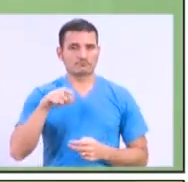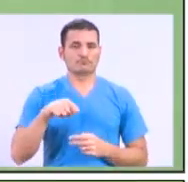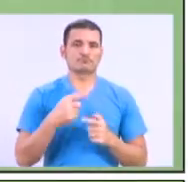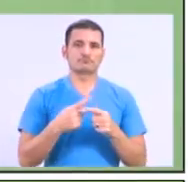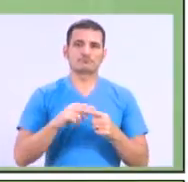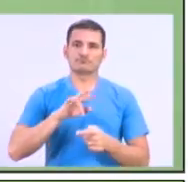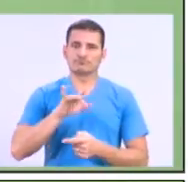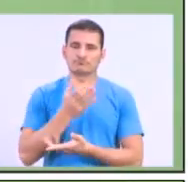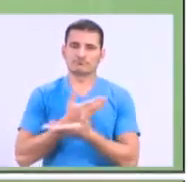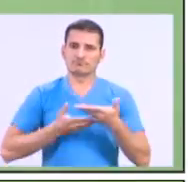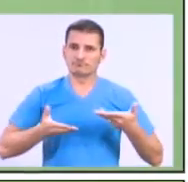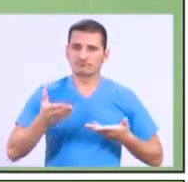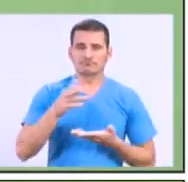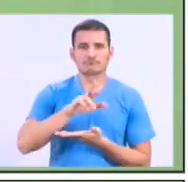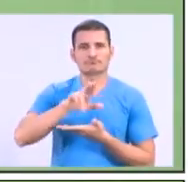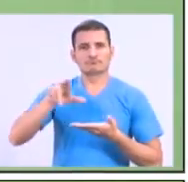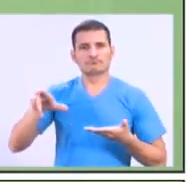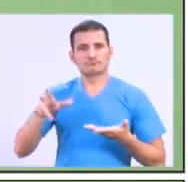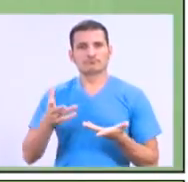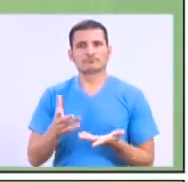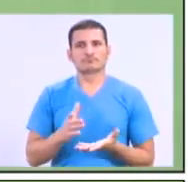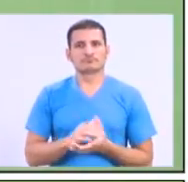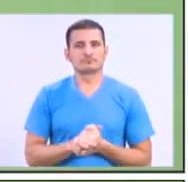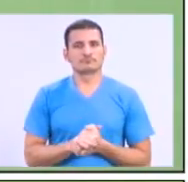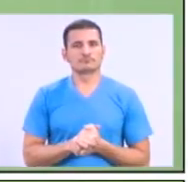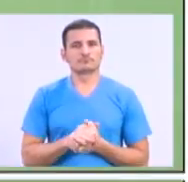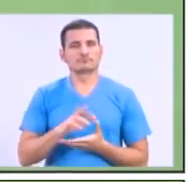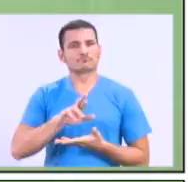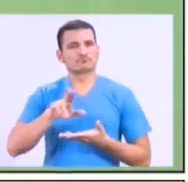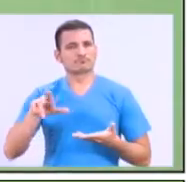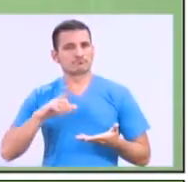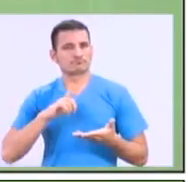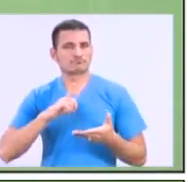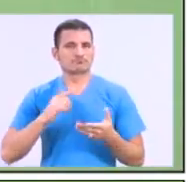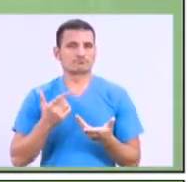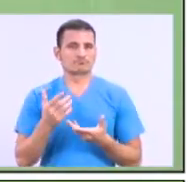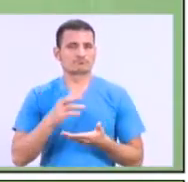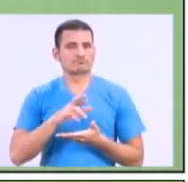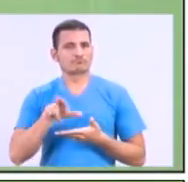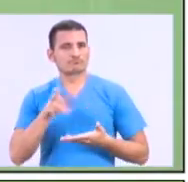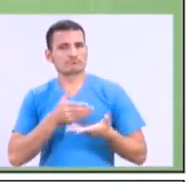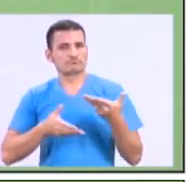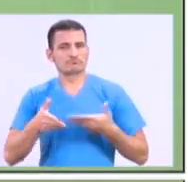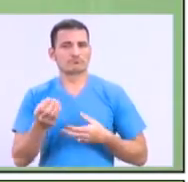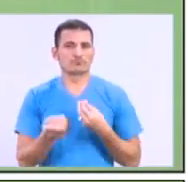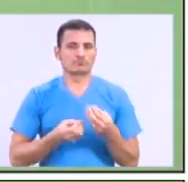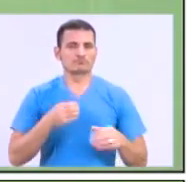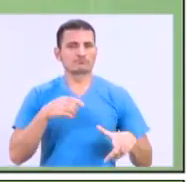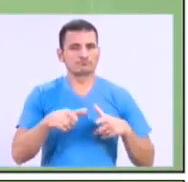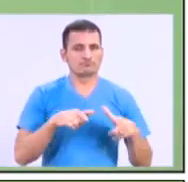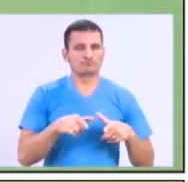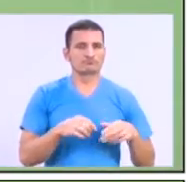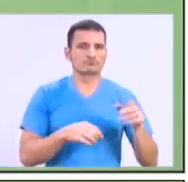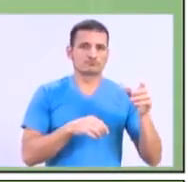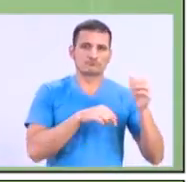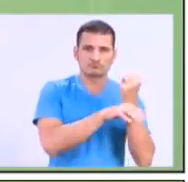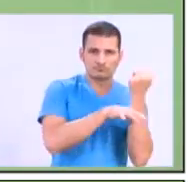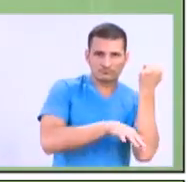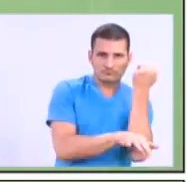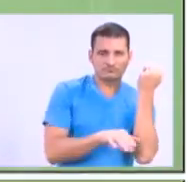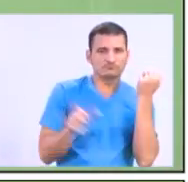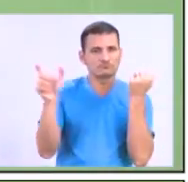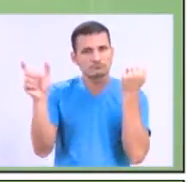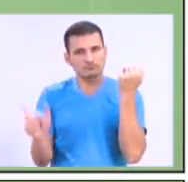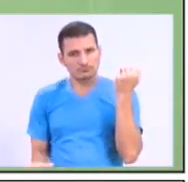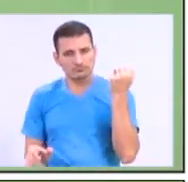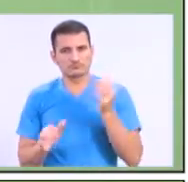diferentes formas de se trabalhar a questão do ambiente cliente-servidor. Como é uma linguagem que, na